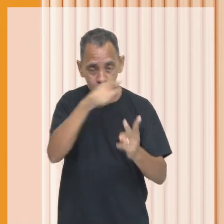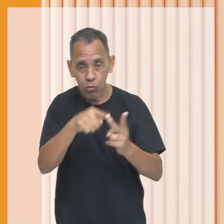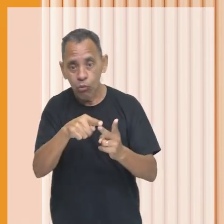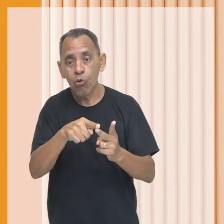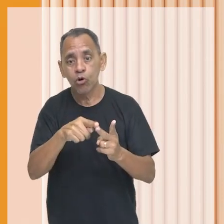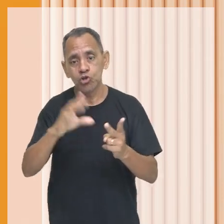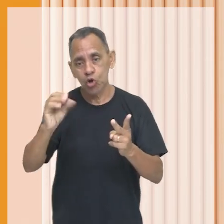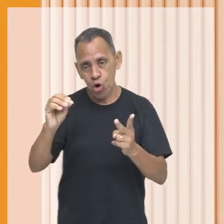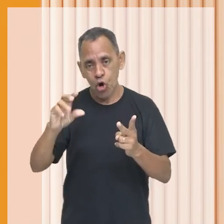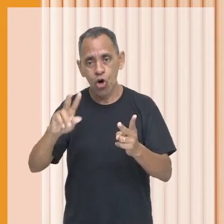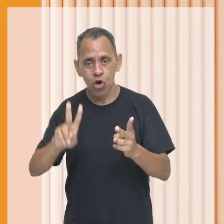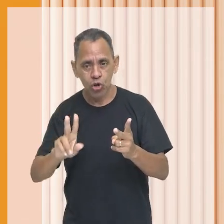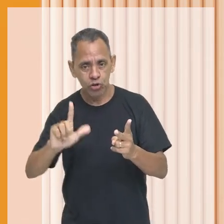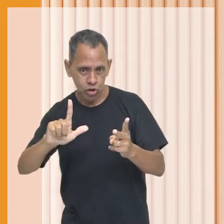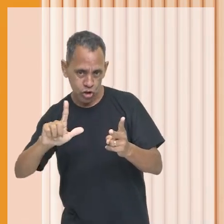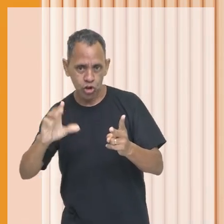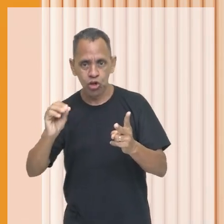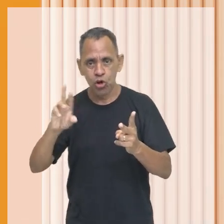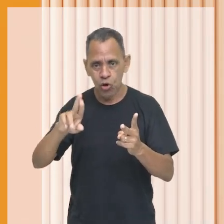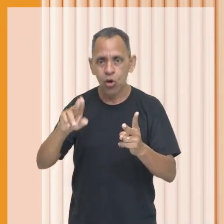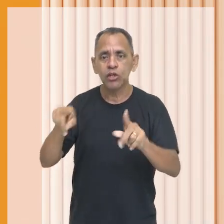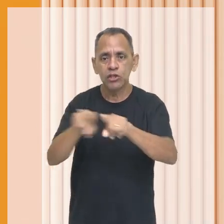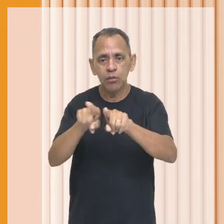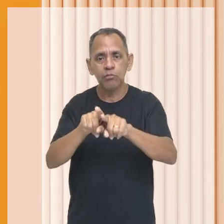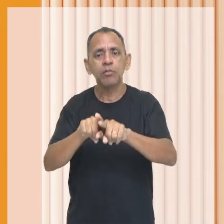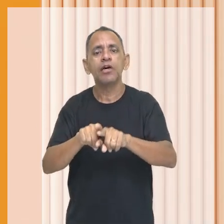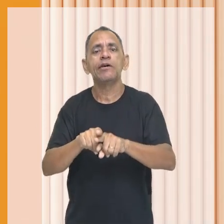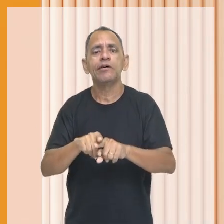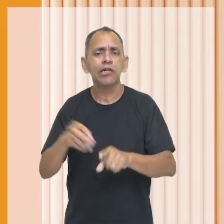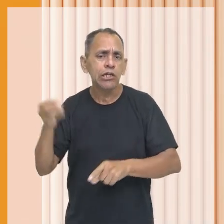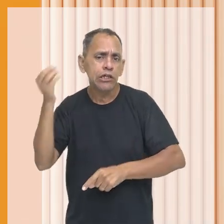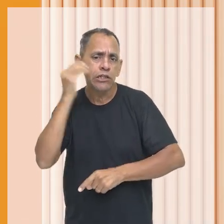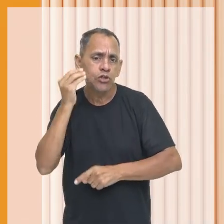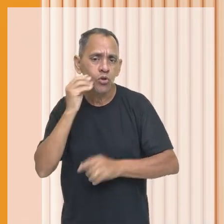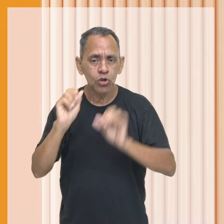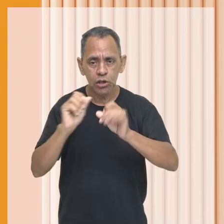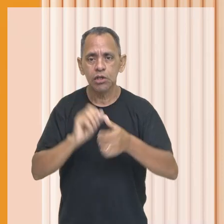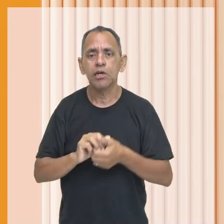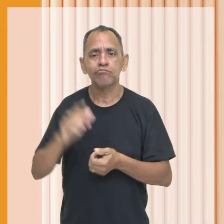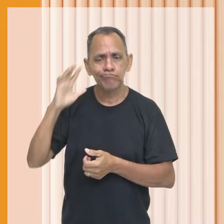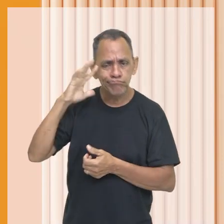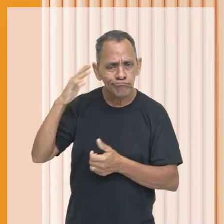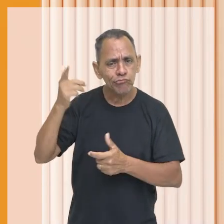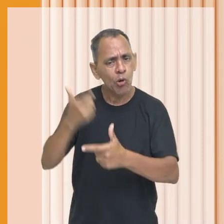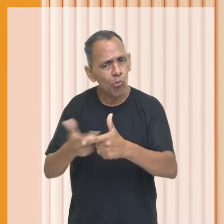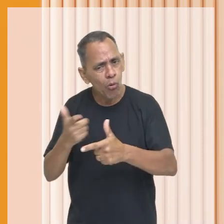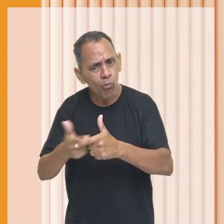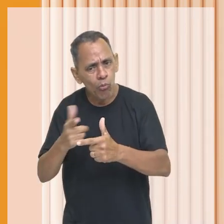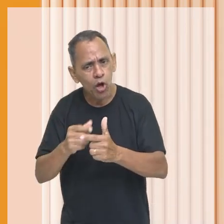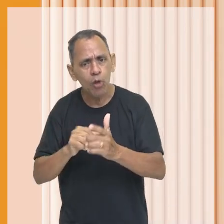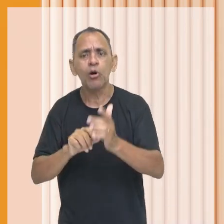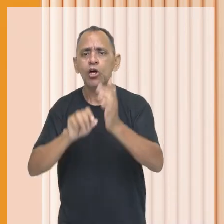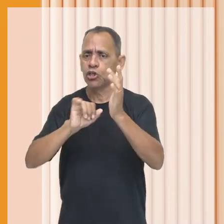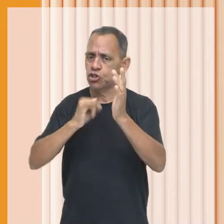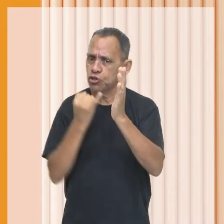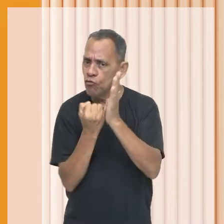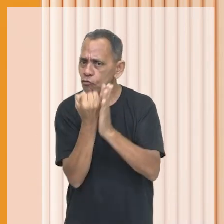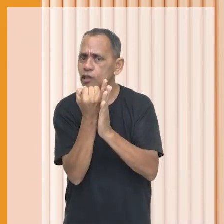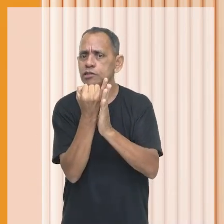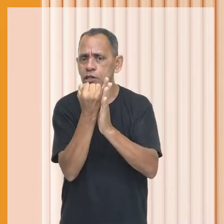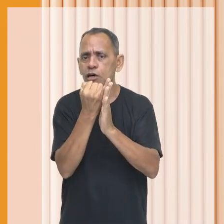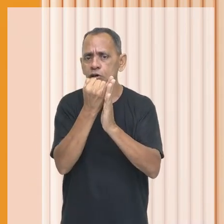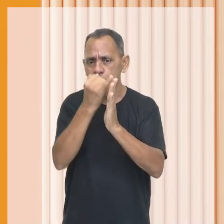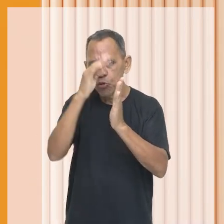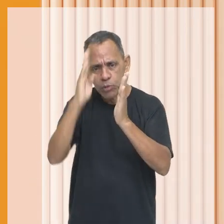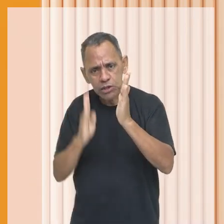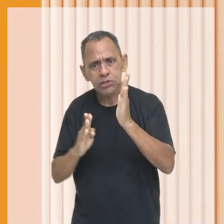tem essa missão de, logo no início do governo, tentar resolver os problemas inflacionários do Brasil. E é justamente nessa pegada aí